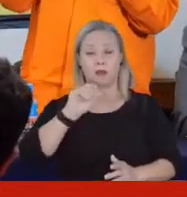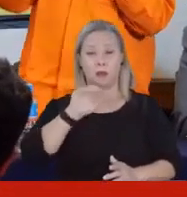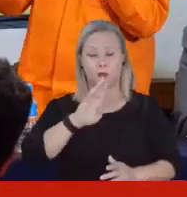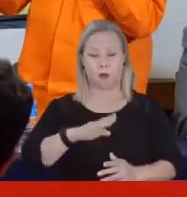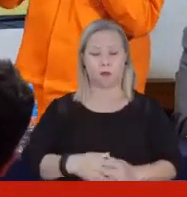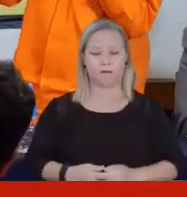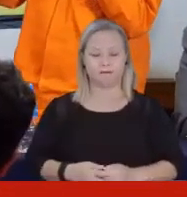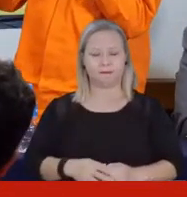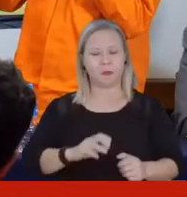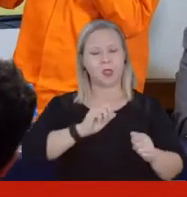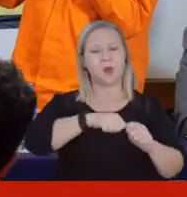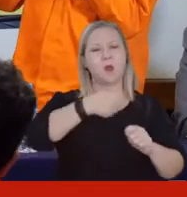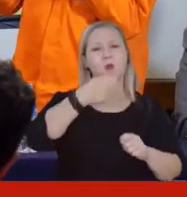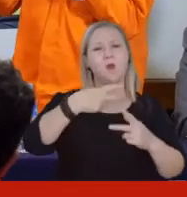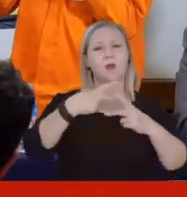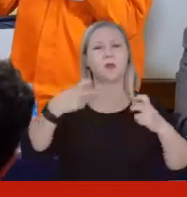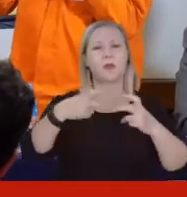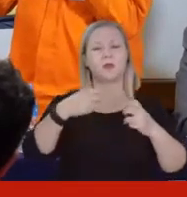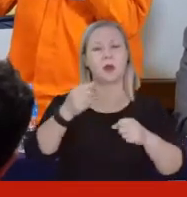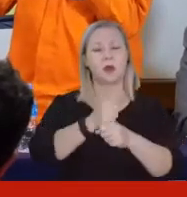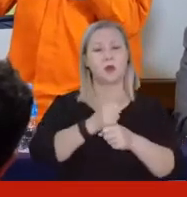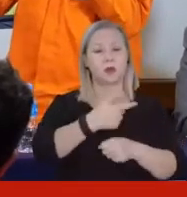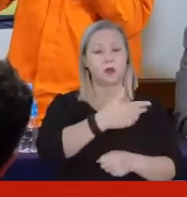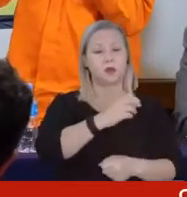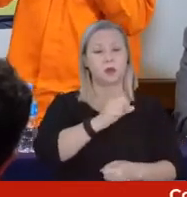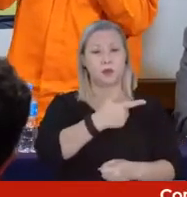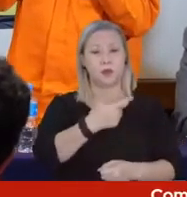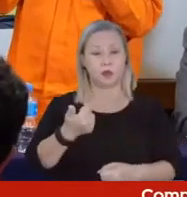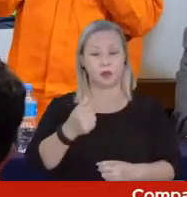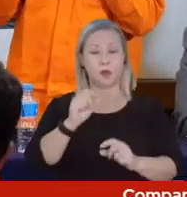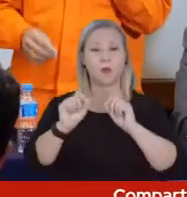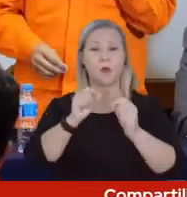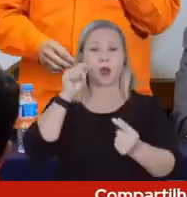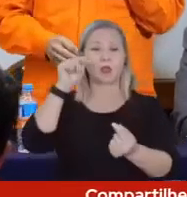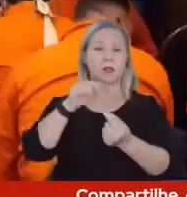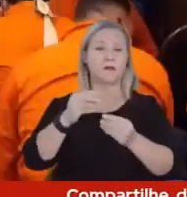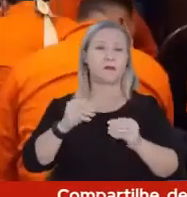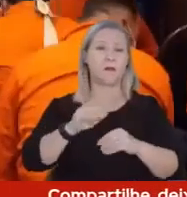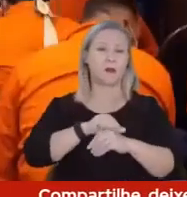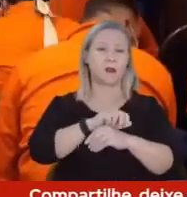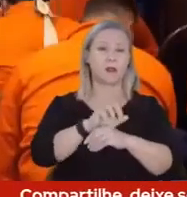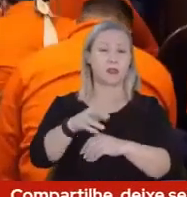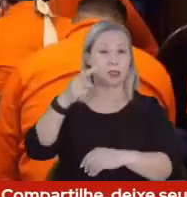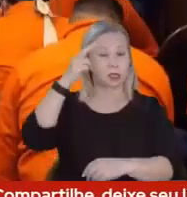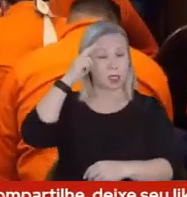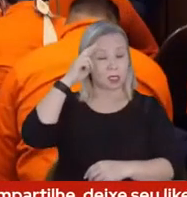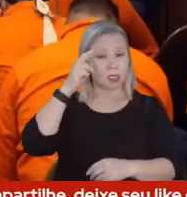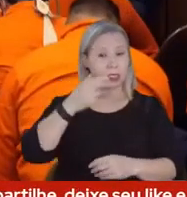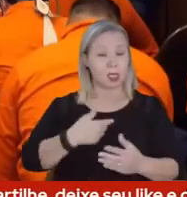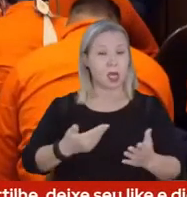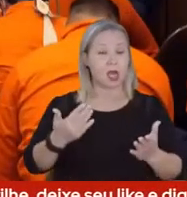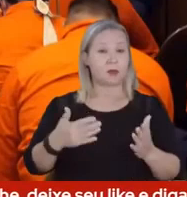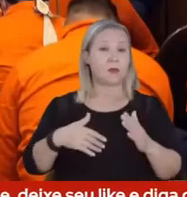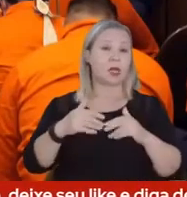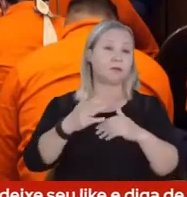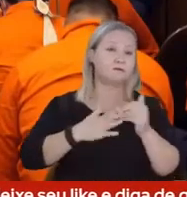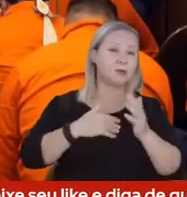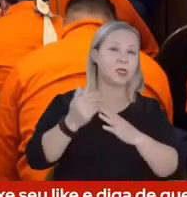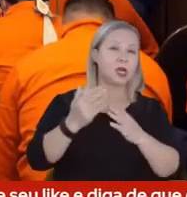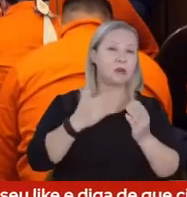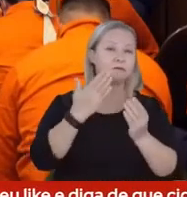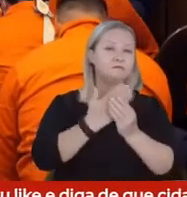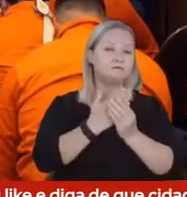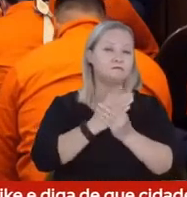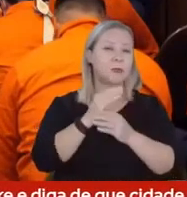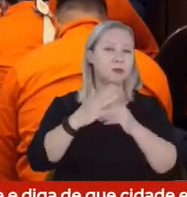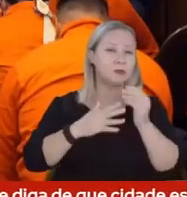o quanto que foi destinado para os acionistas, e a gente olha da onde que